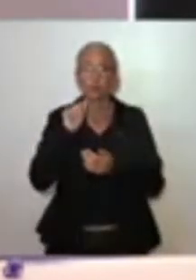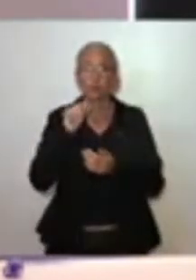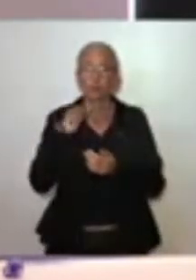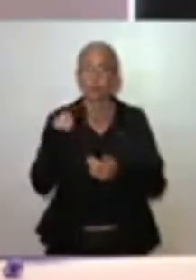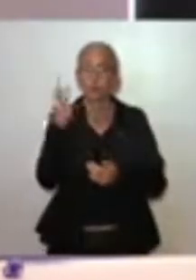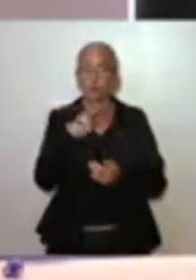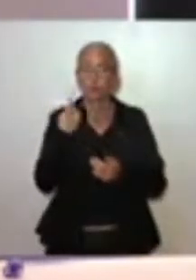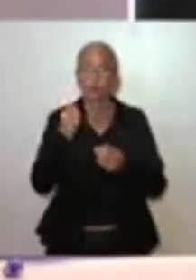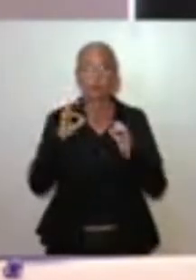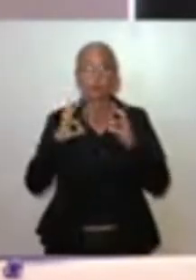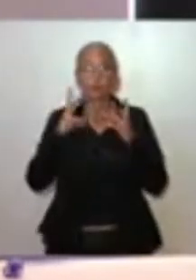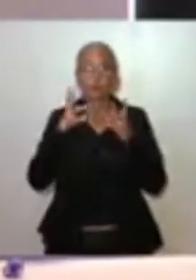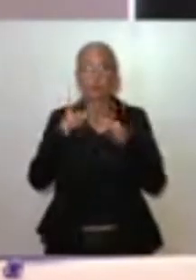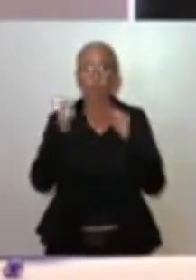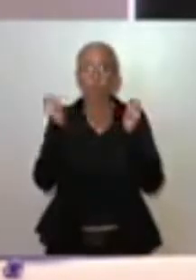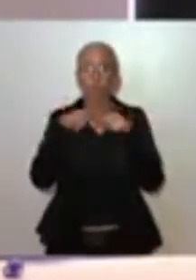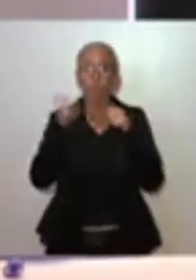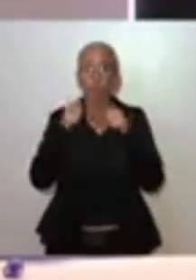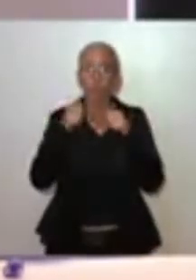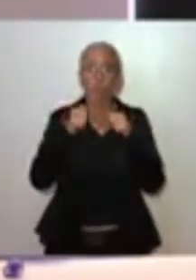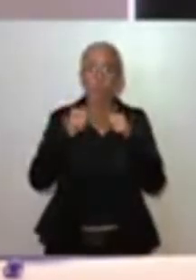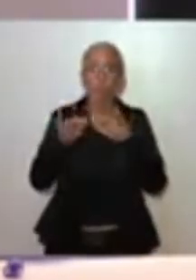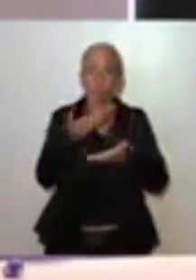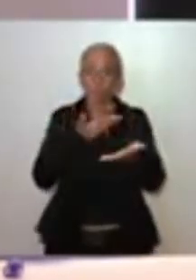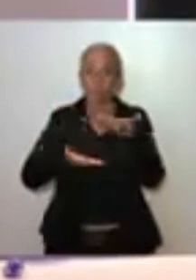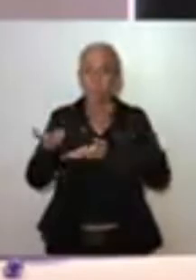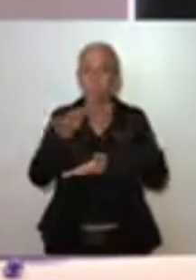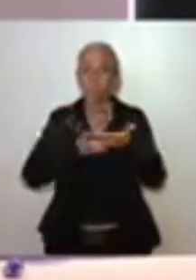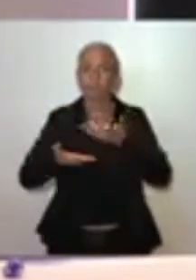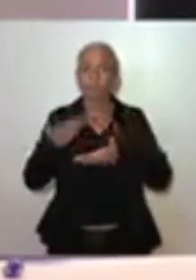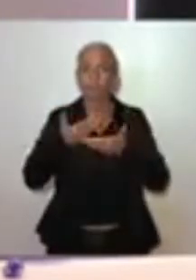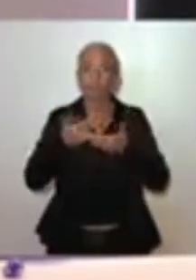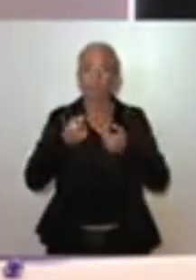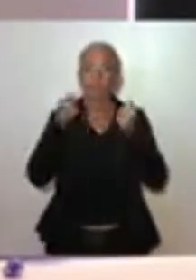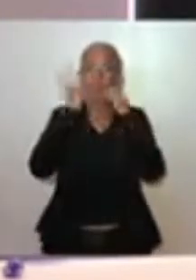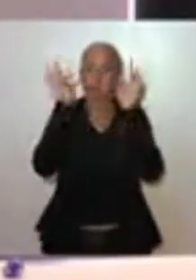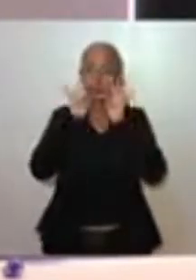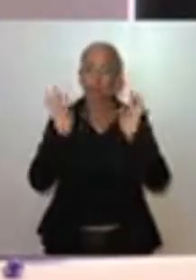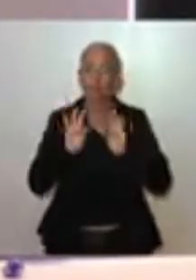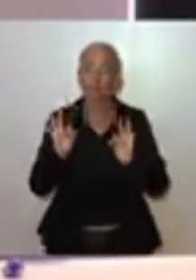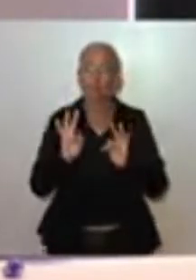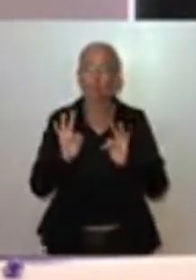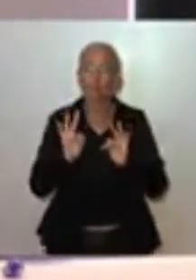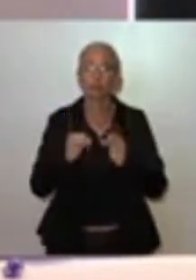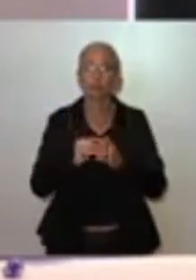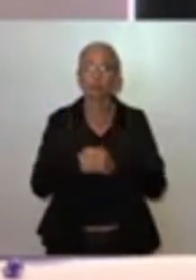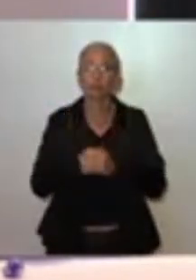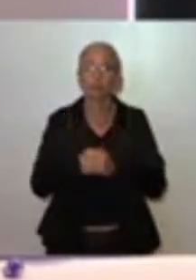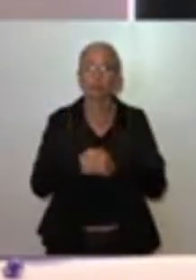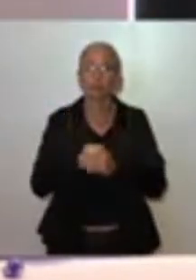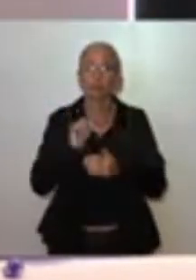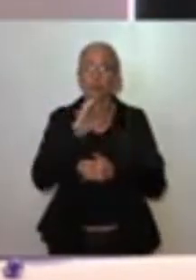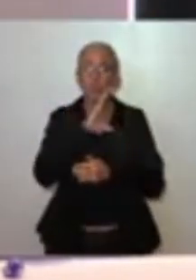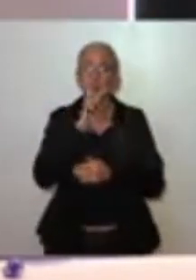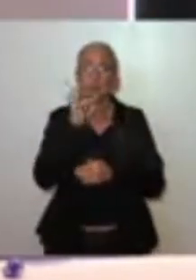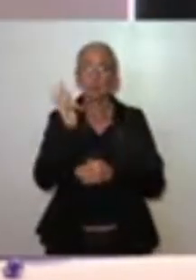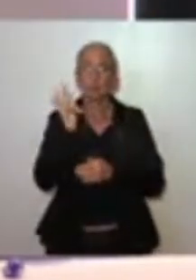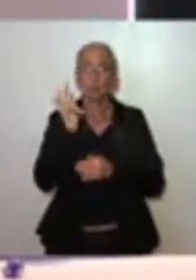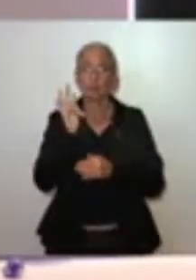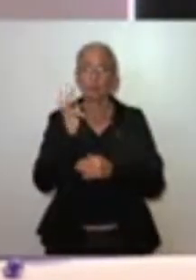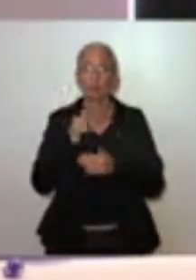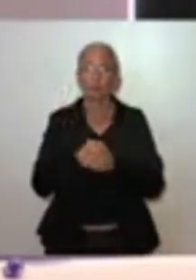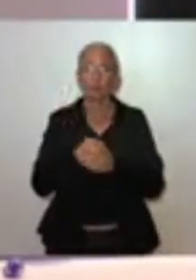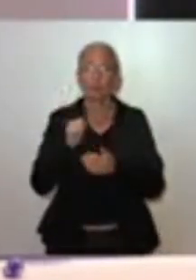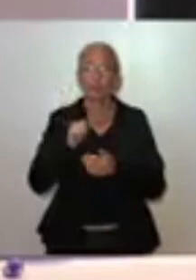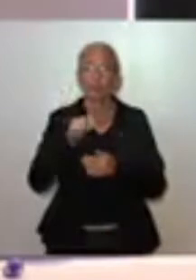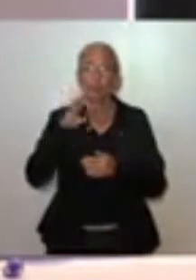nós devemos estar comprometidos e Isabelle e fico muito feliz de saber que aqui em Cabo Frio e